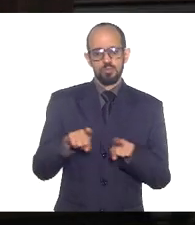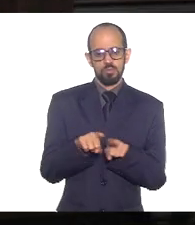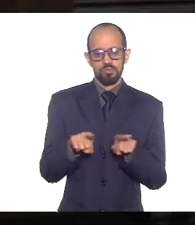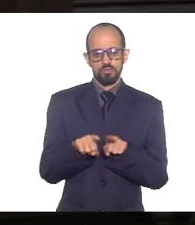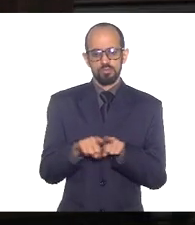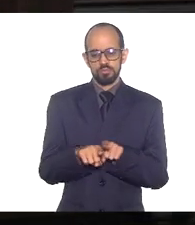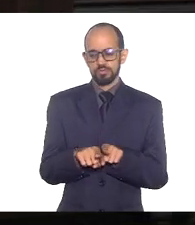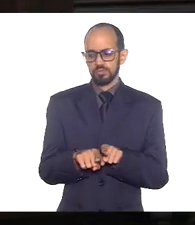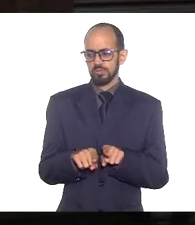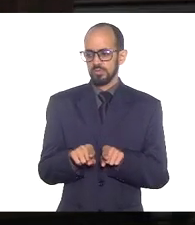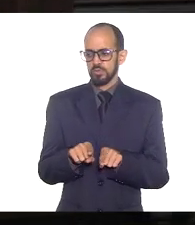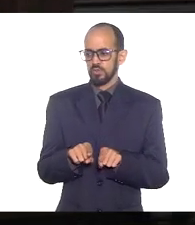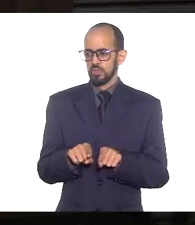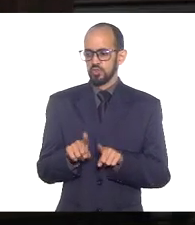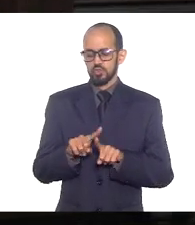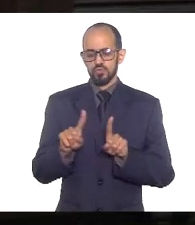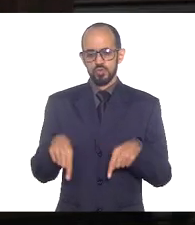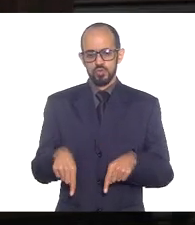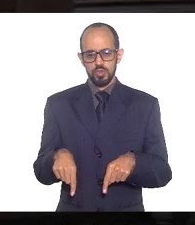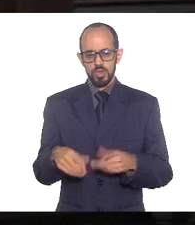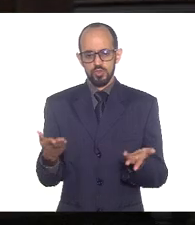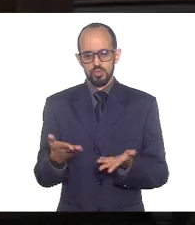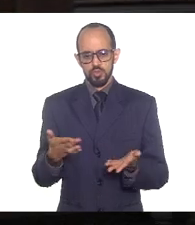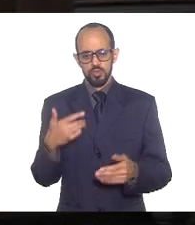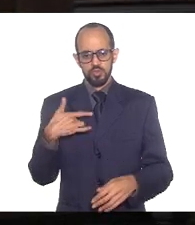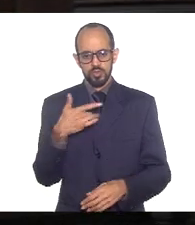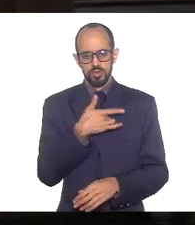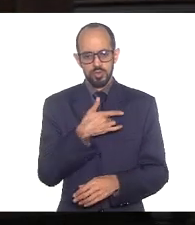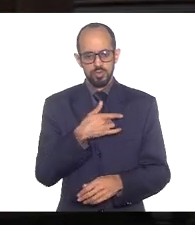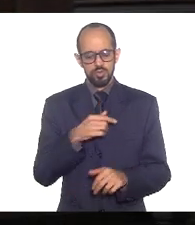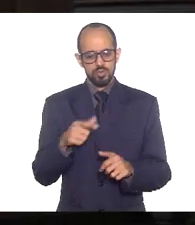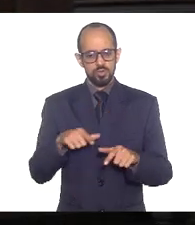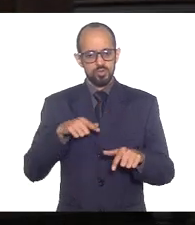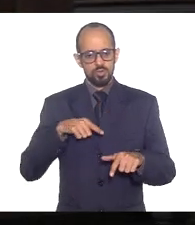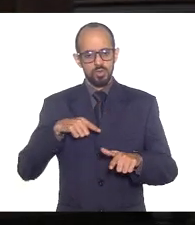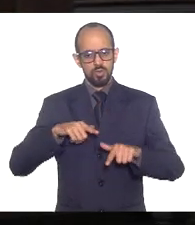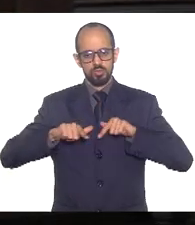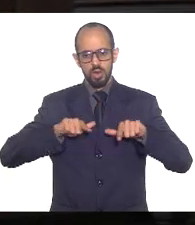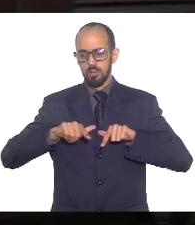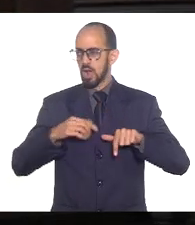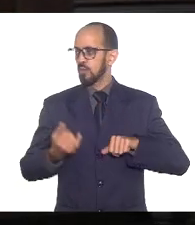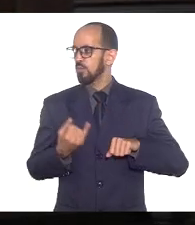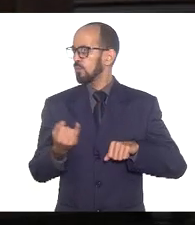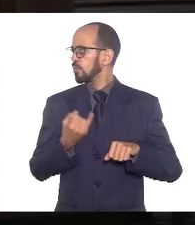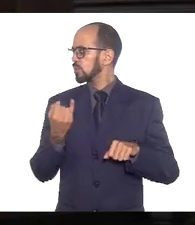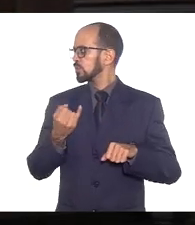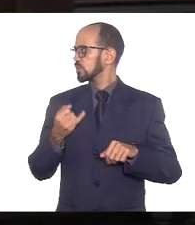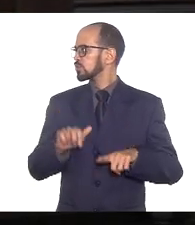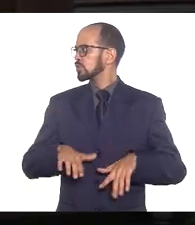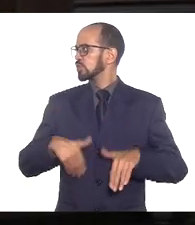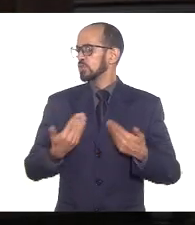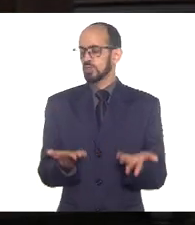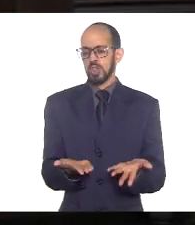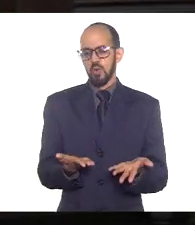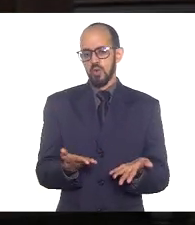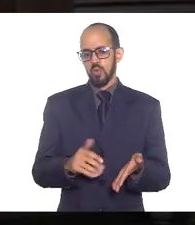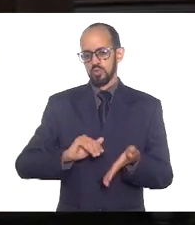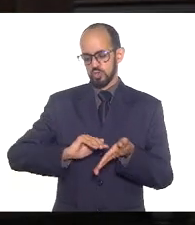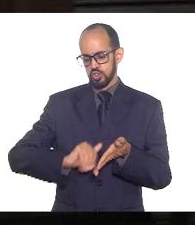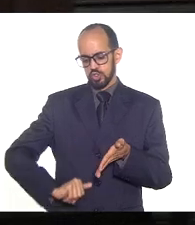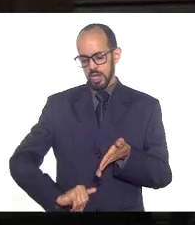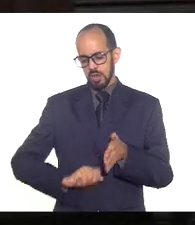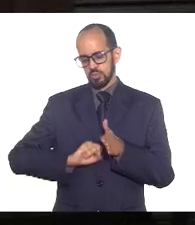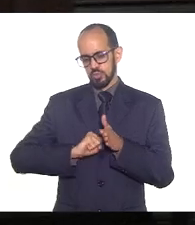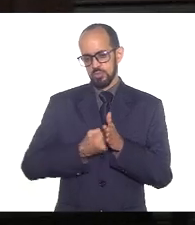que hoje na área da saúde estão fazendo o papel fundamental então derrubado